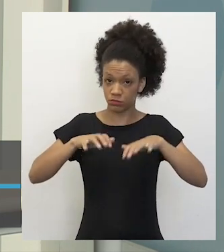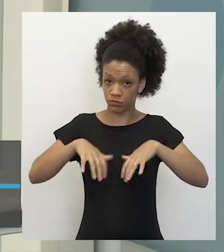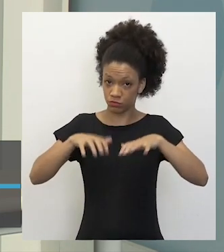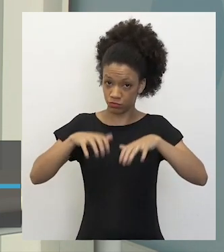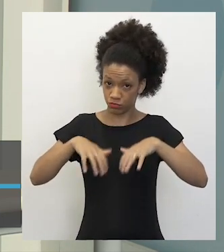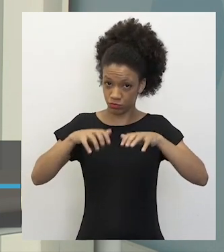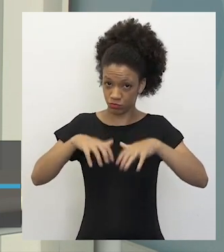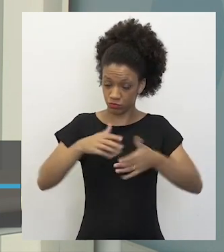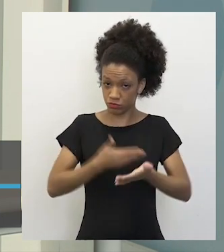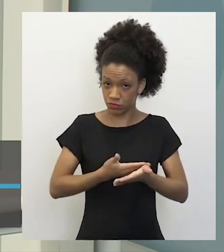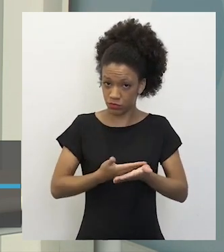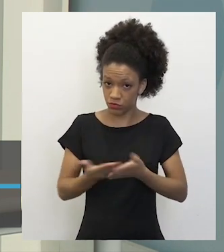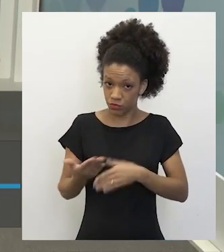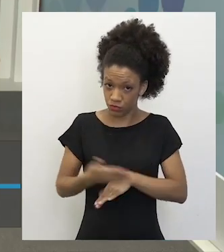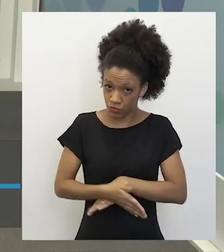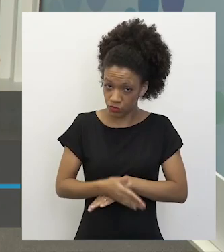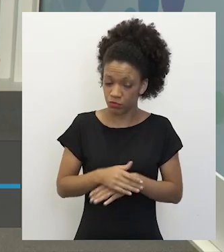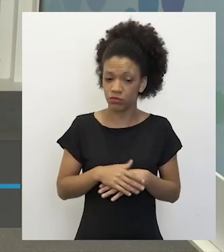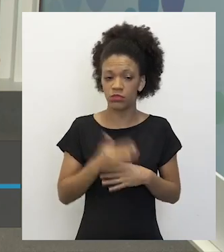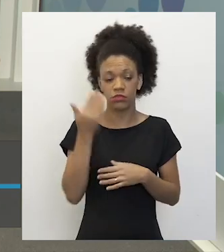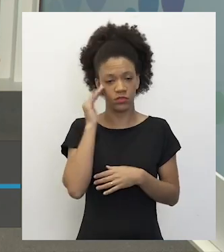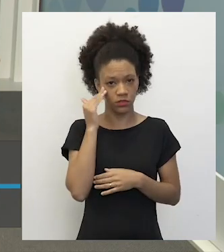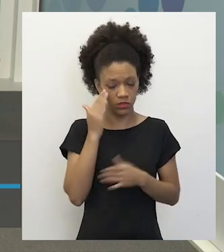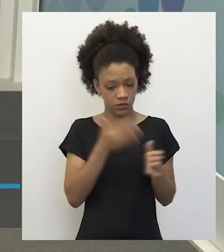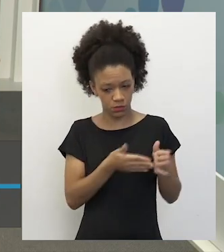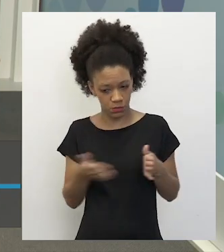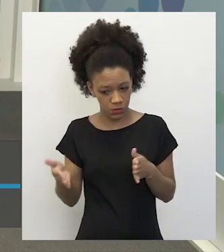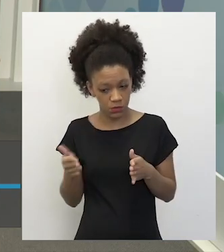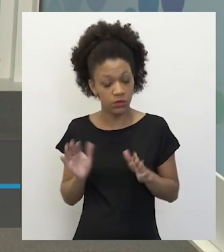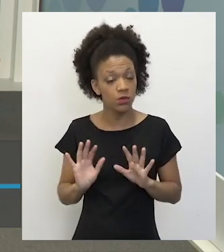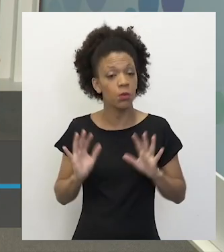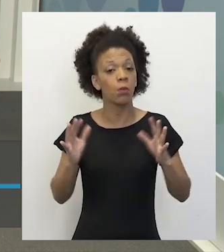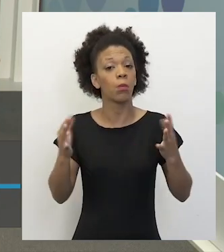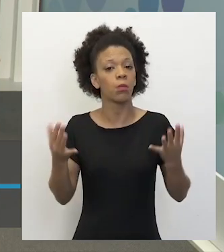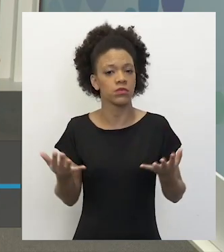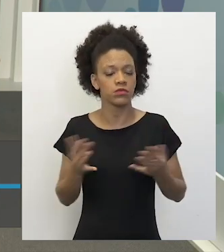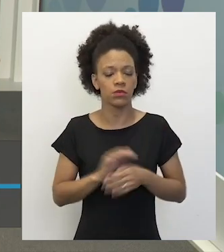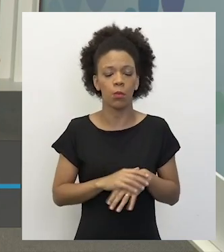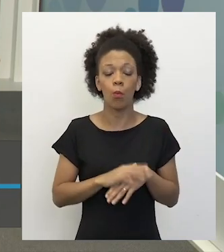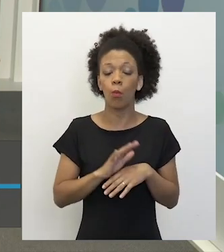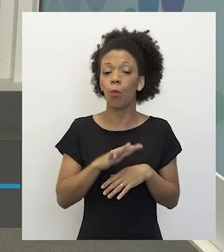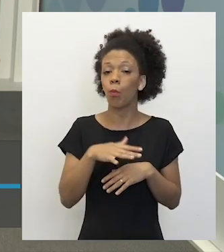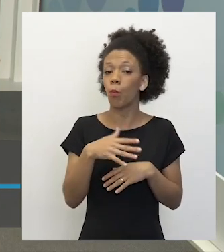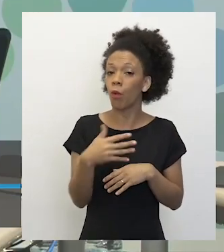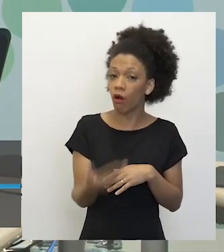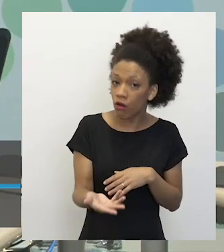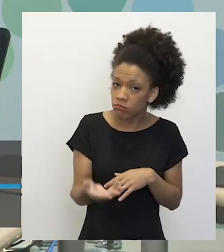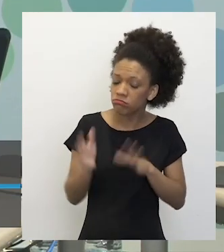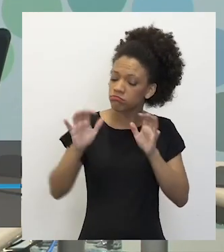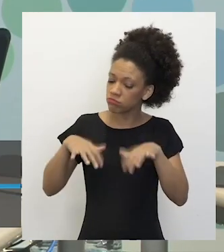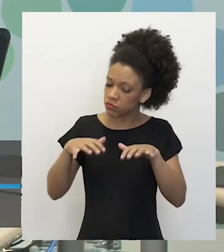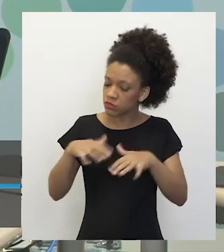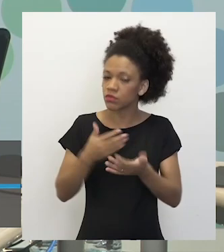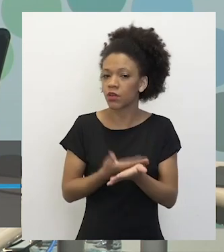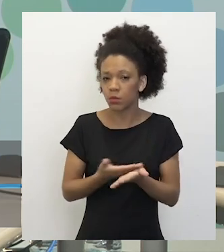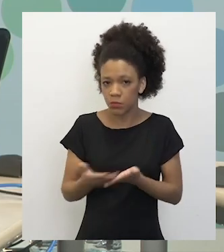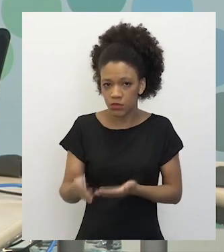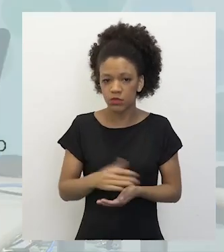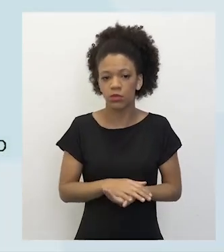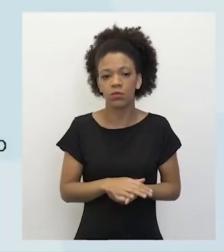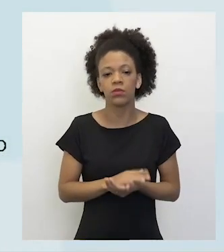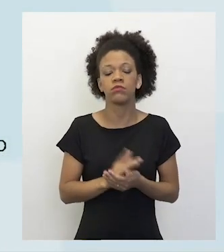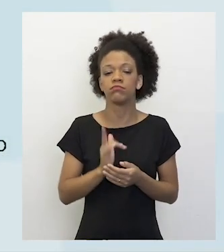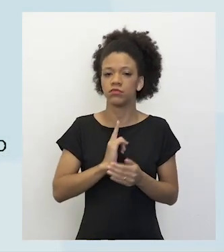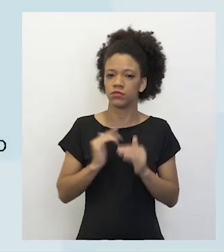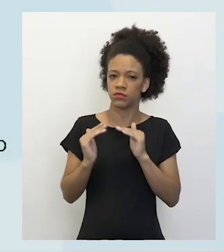estão entendendo Exatamente. o Então, momento qual foi. Exatamente. Então, quando começou a chover, aí eles tiveram, cada um teve a sua confirmação.